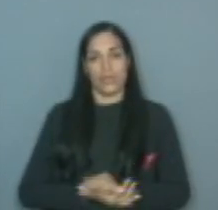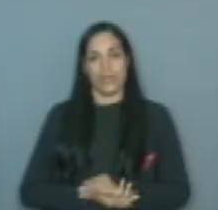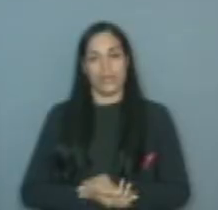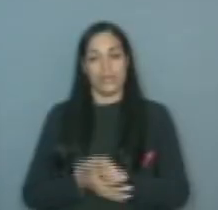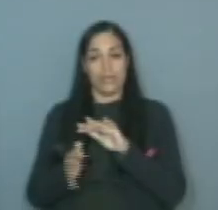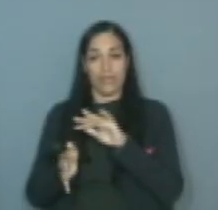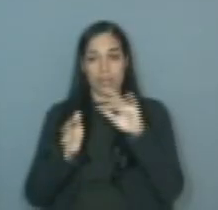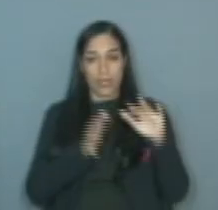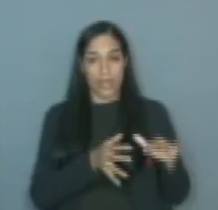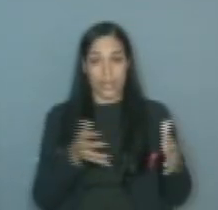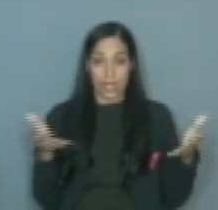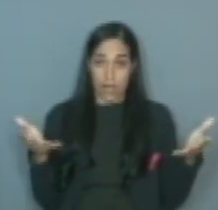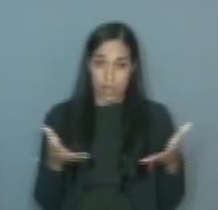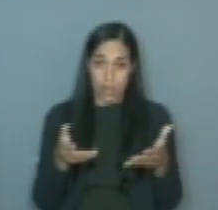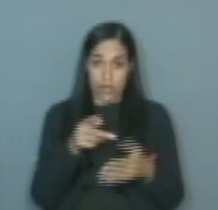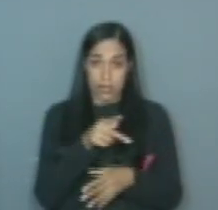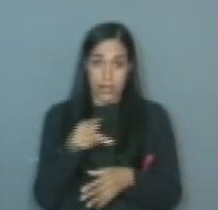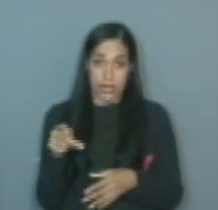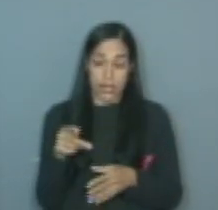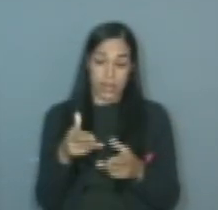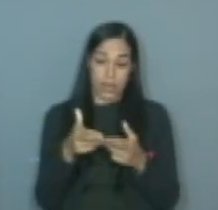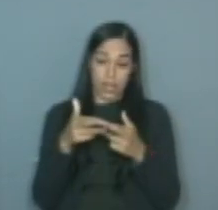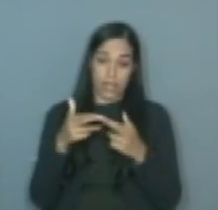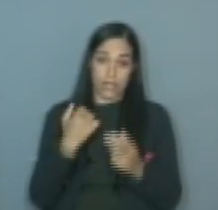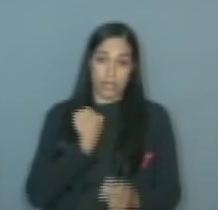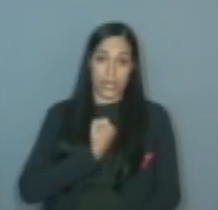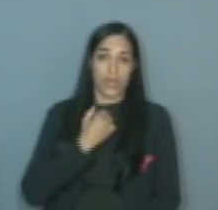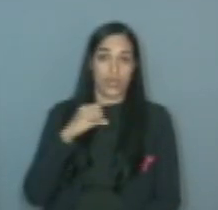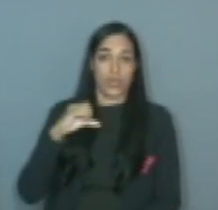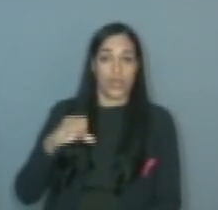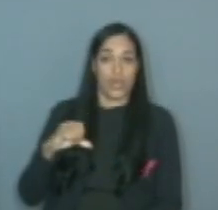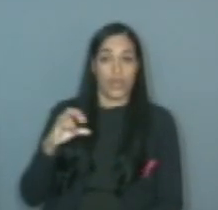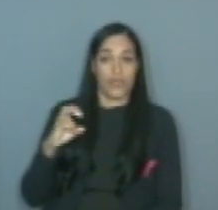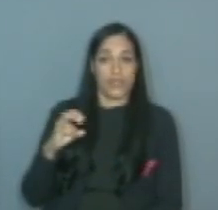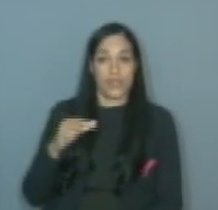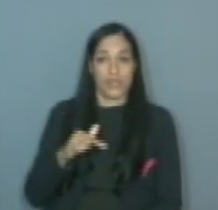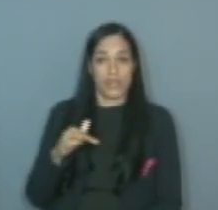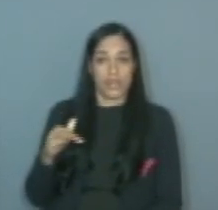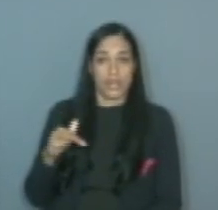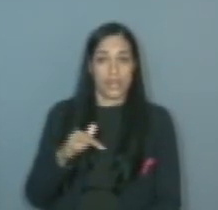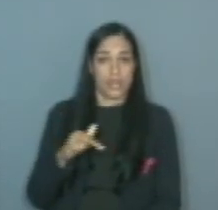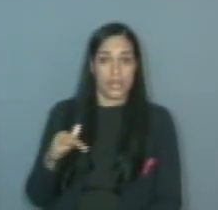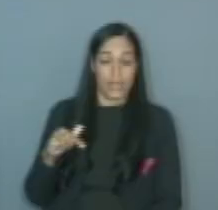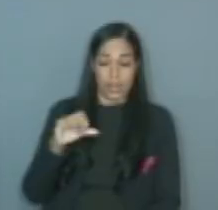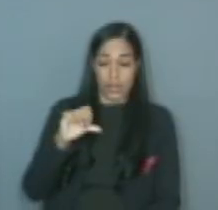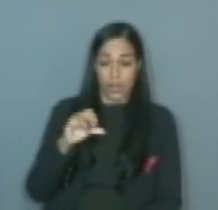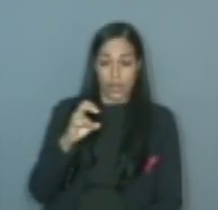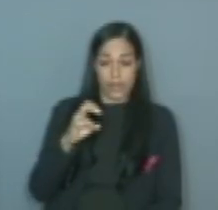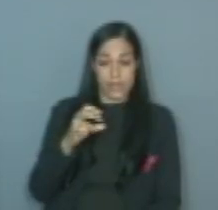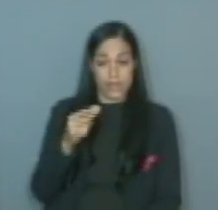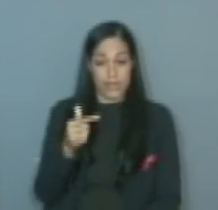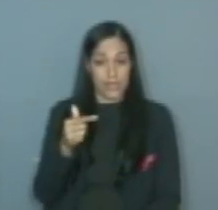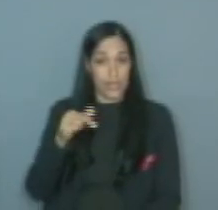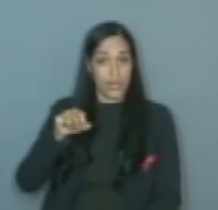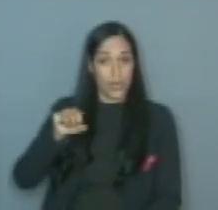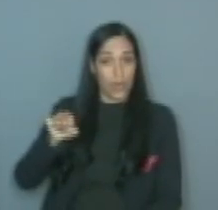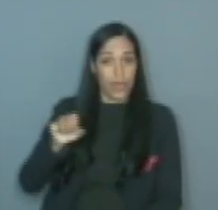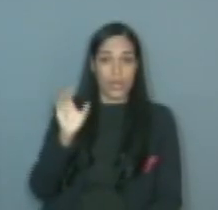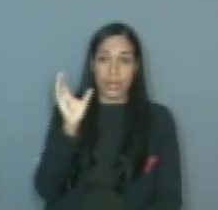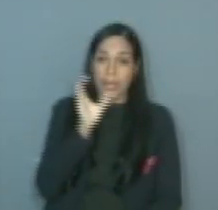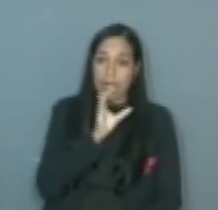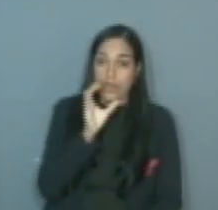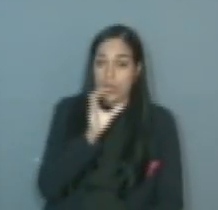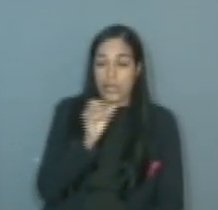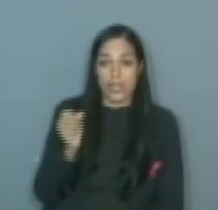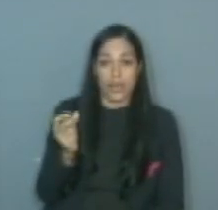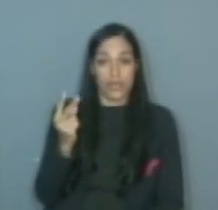passo agora, senhora presidente, ao requerimento de número 9577 e 9578, para agilizar, vou fazer os